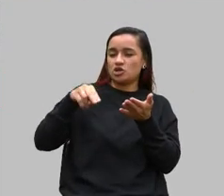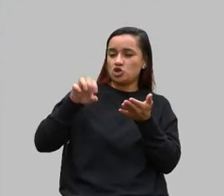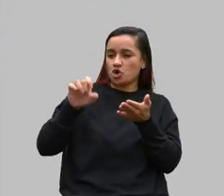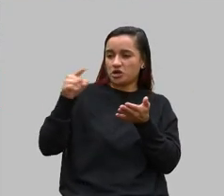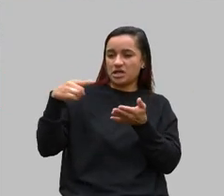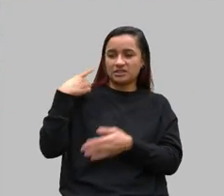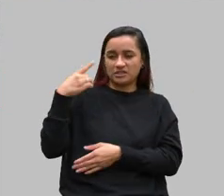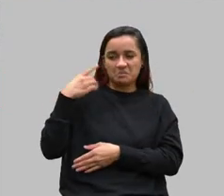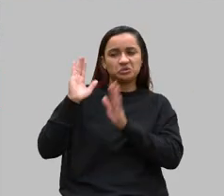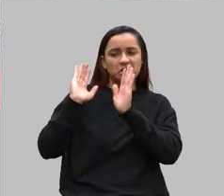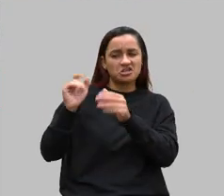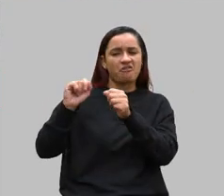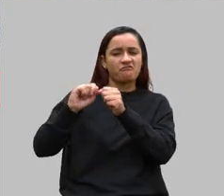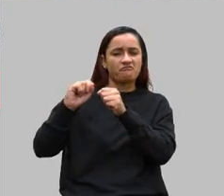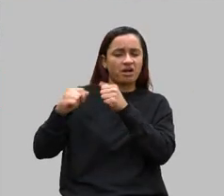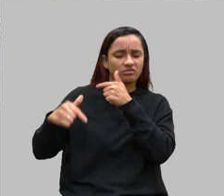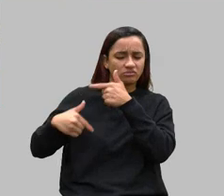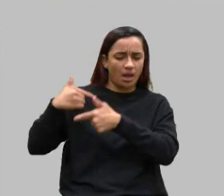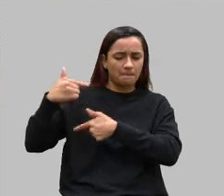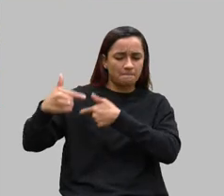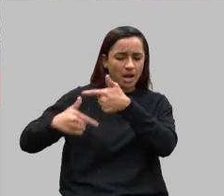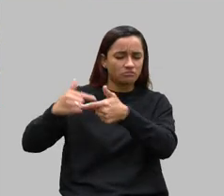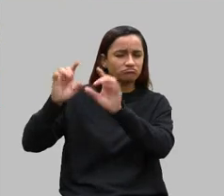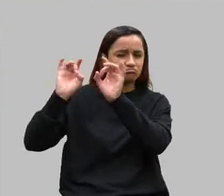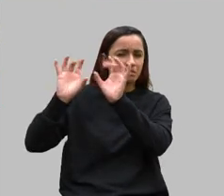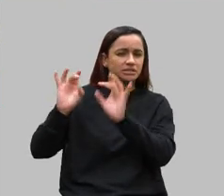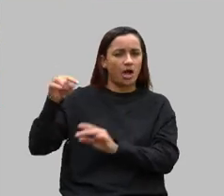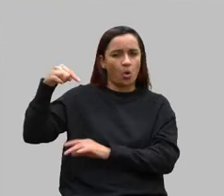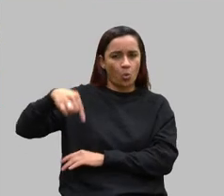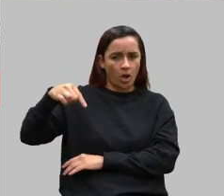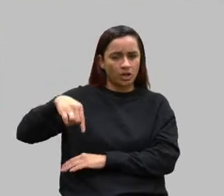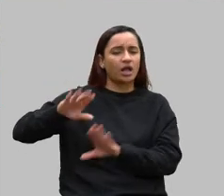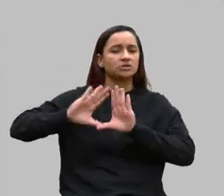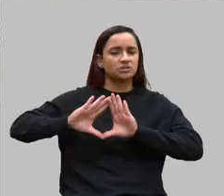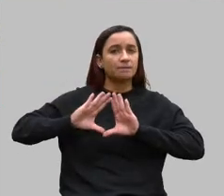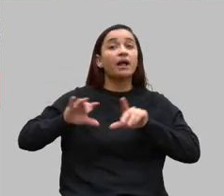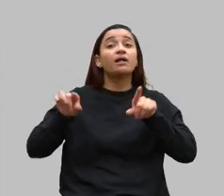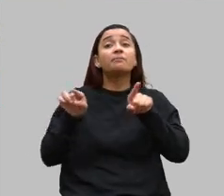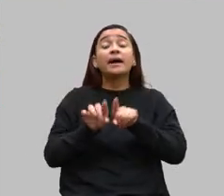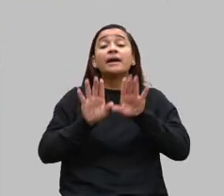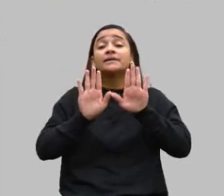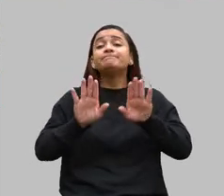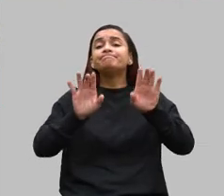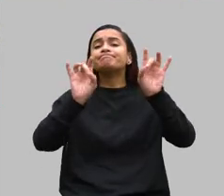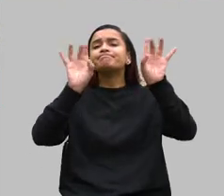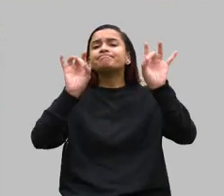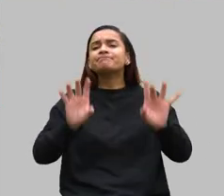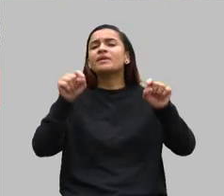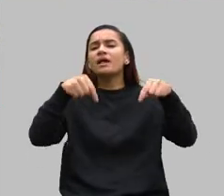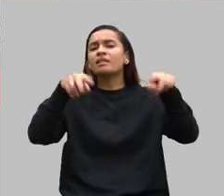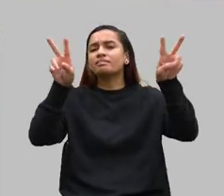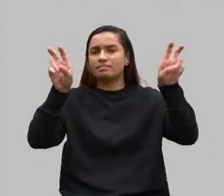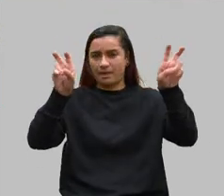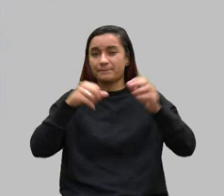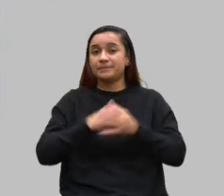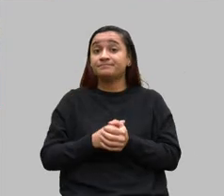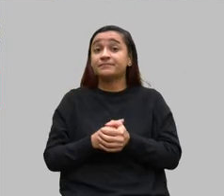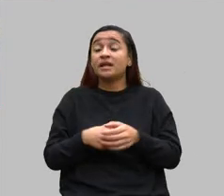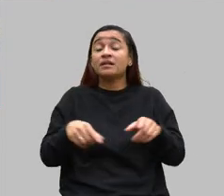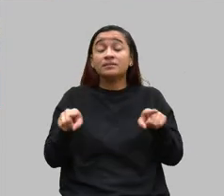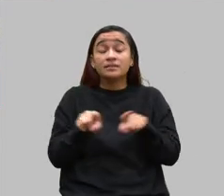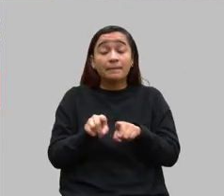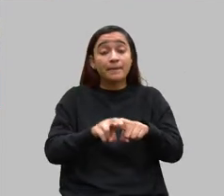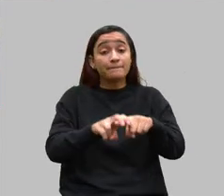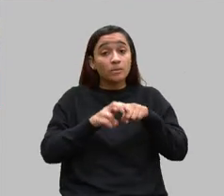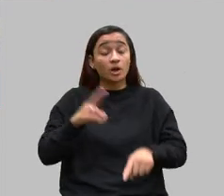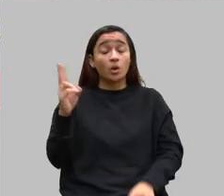um trabalho especial nessa casa mas especialmente sobre esse tema mas também pela urgência do tema que